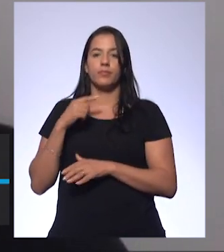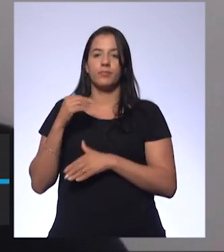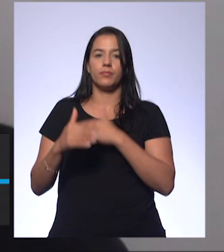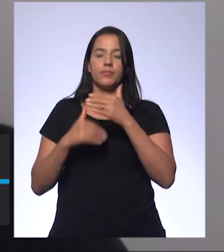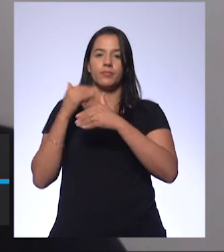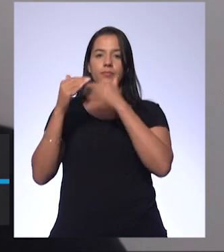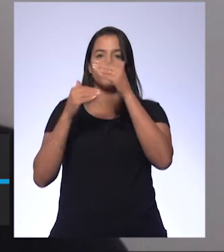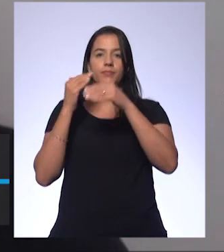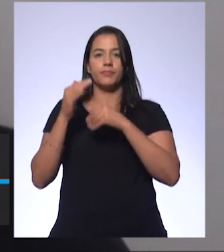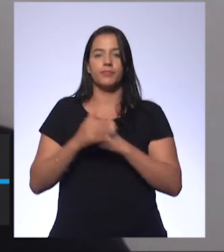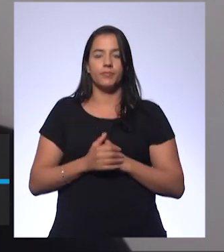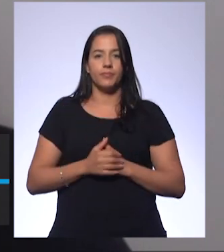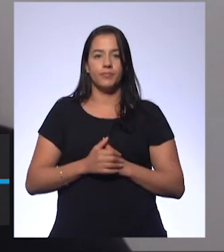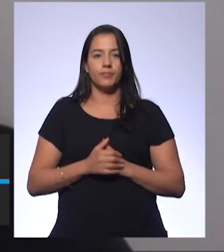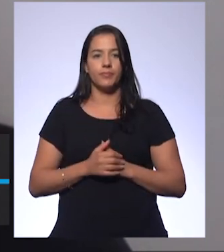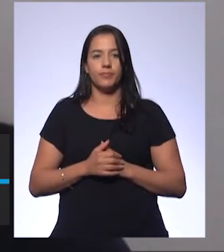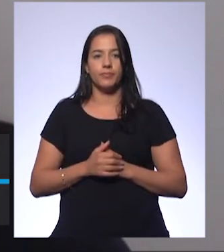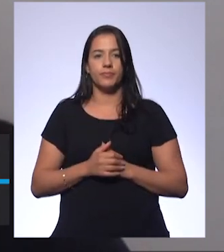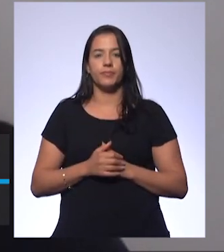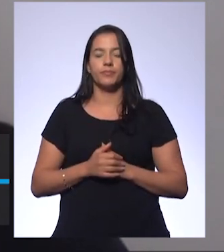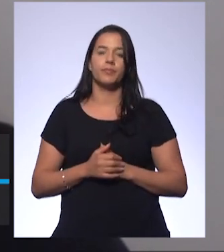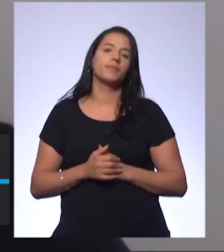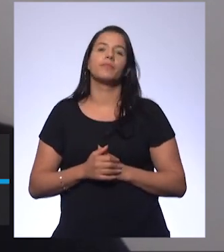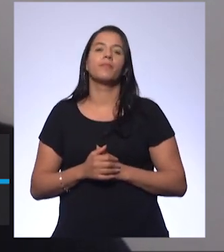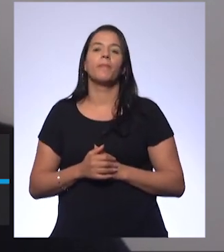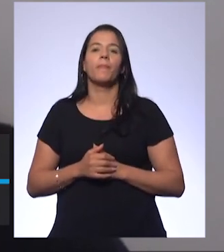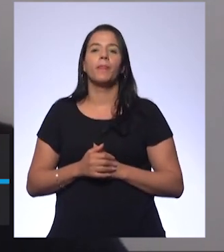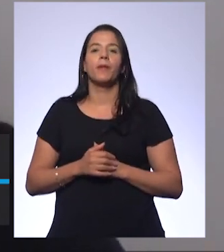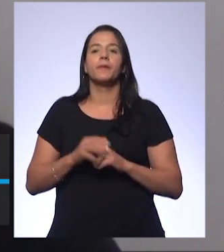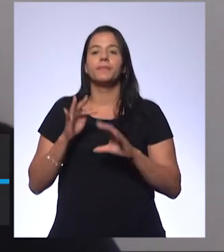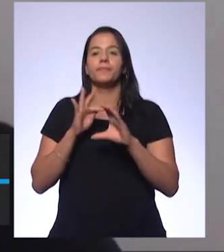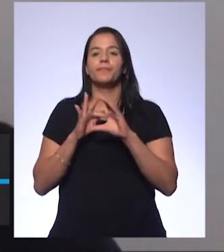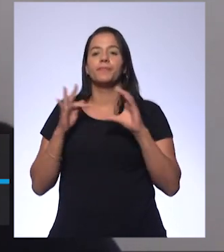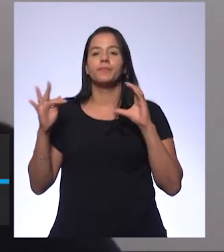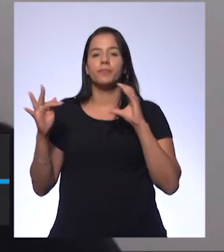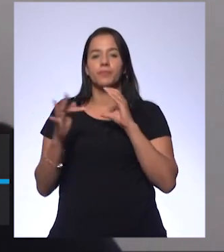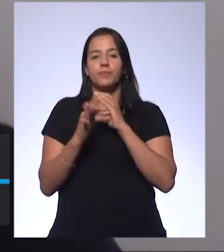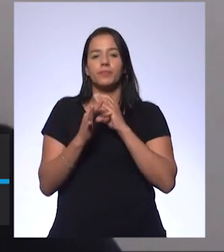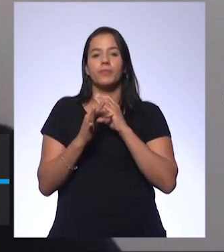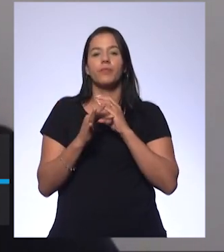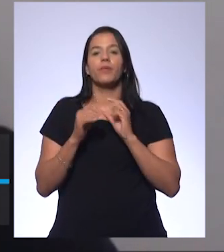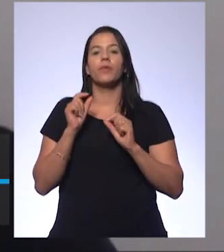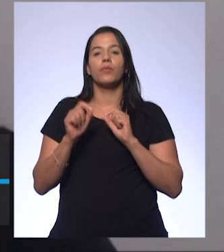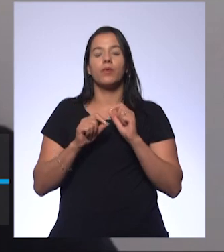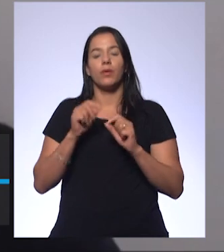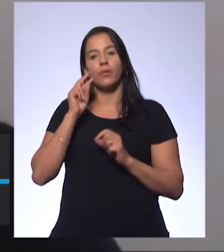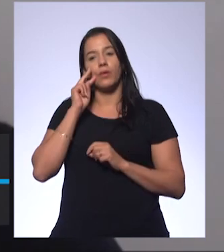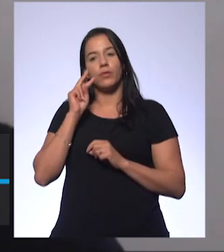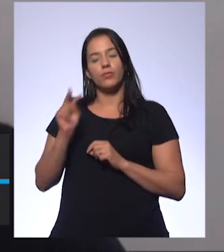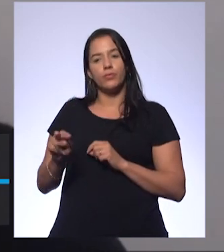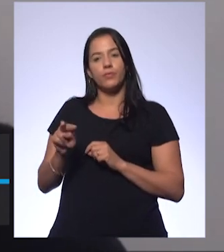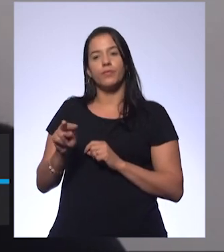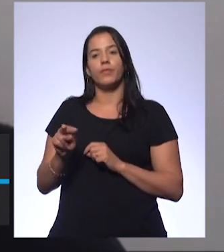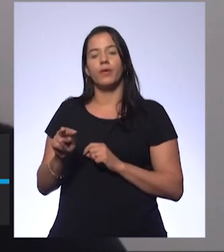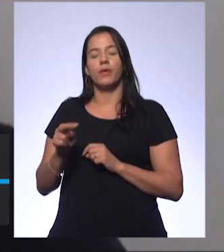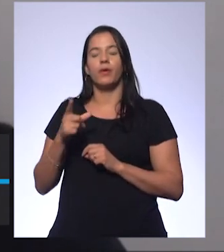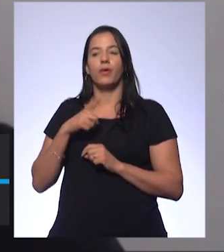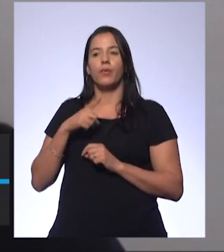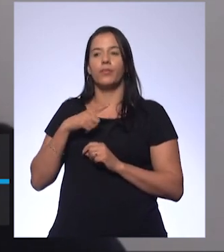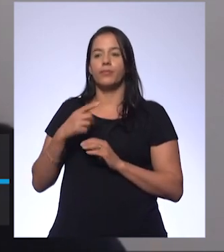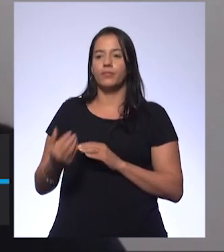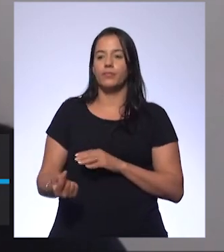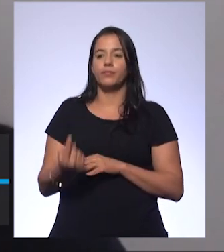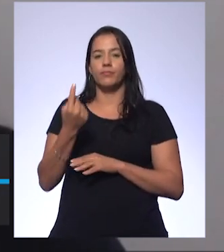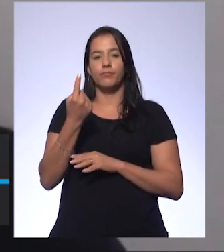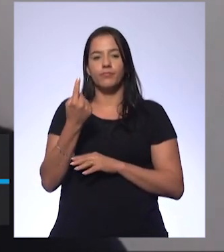de mutações, né? E o fenótipo, ele é o que a gente visualiza o que se manifesta e